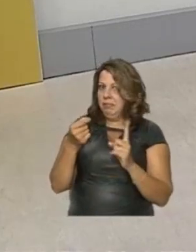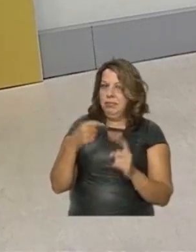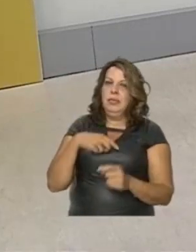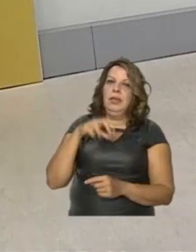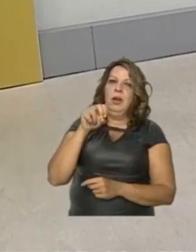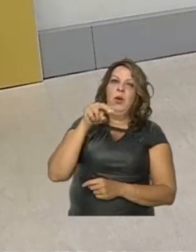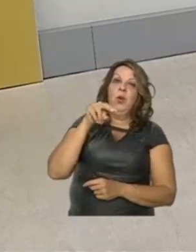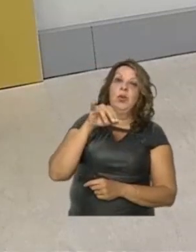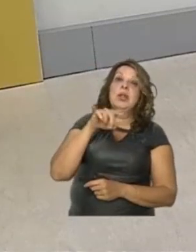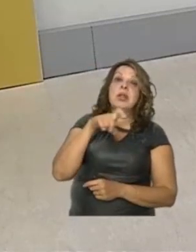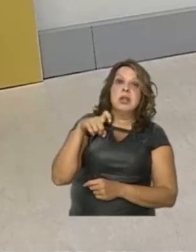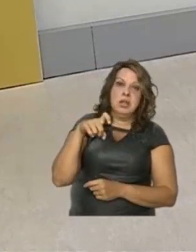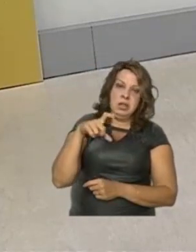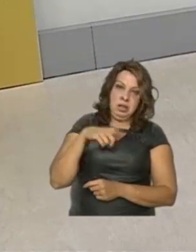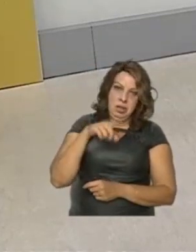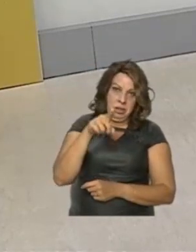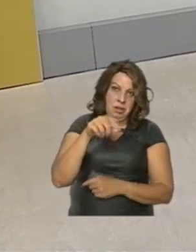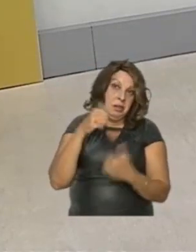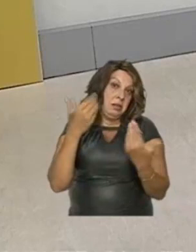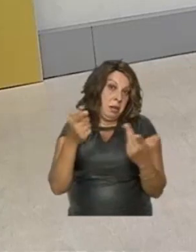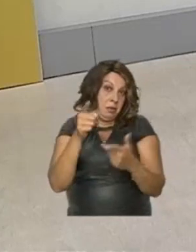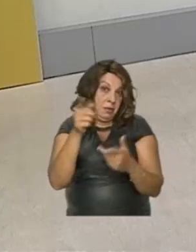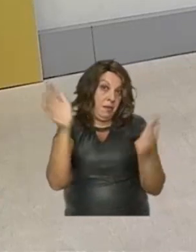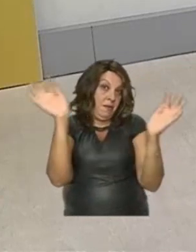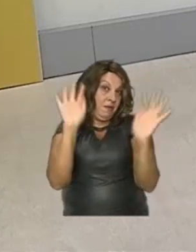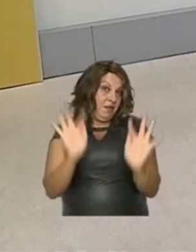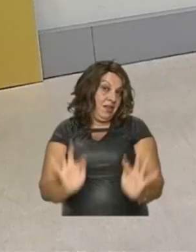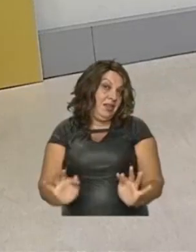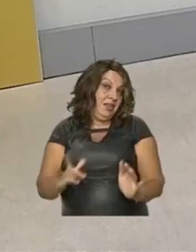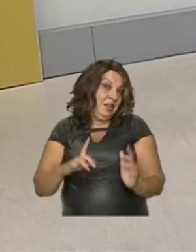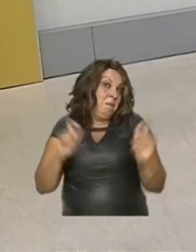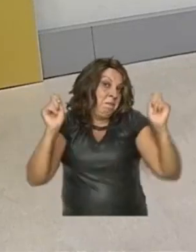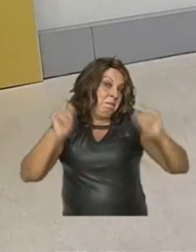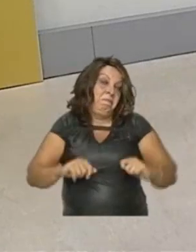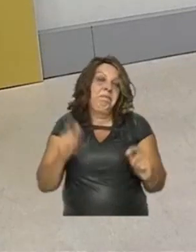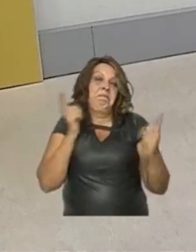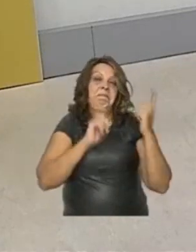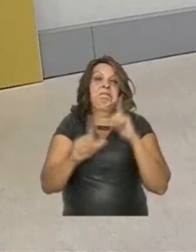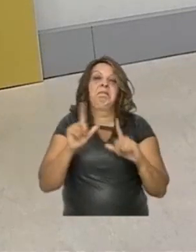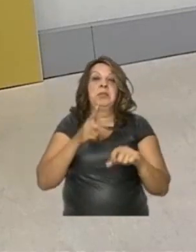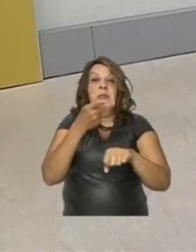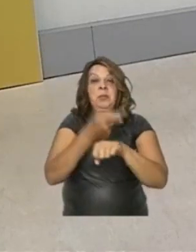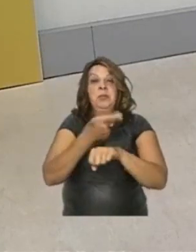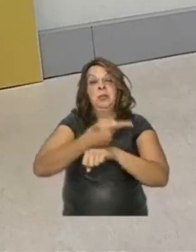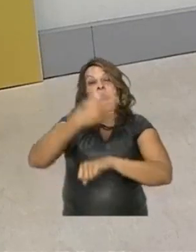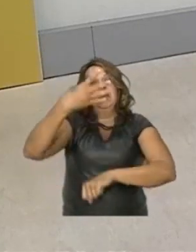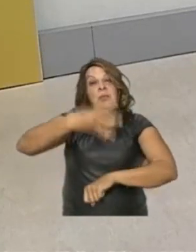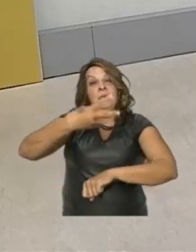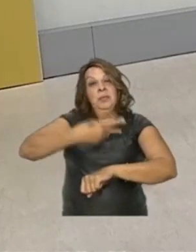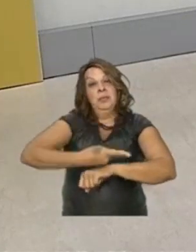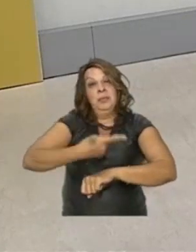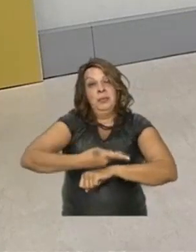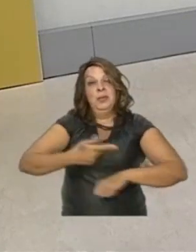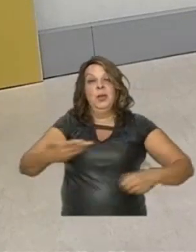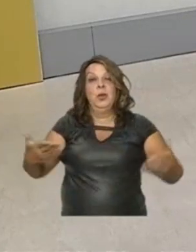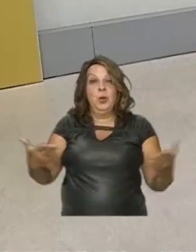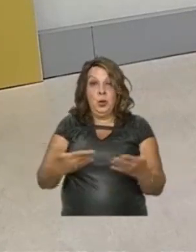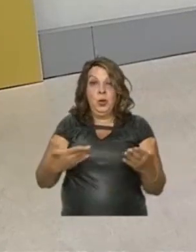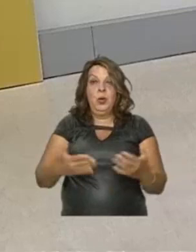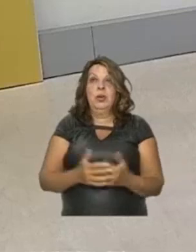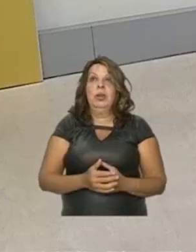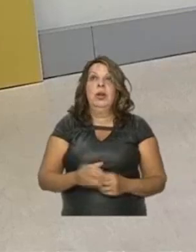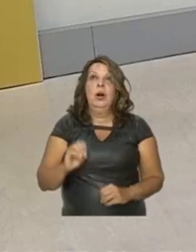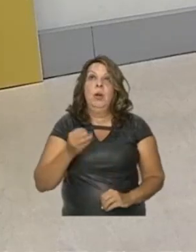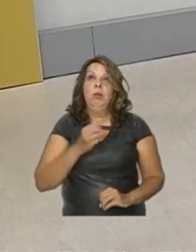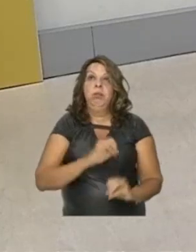ser o proprietário feliz da vida de um Onix 0 km, premiação do quarto prêmio Caju Cap. Bolinhas